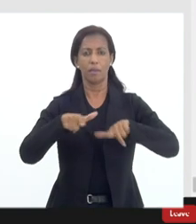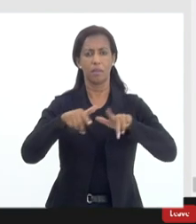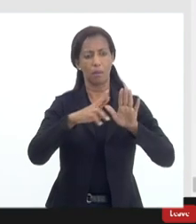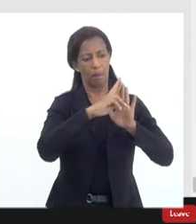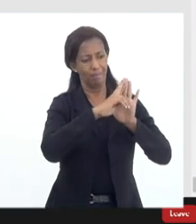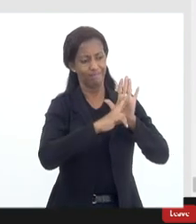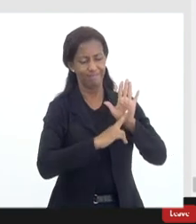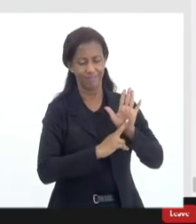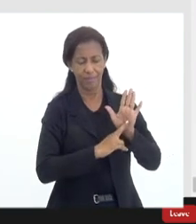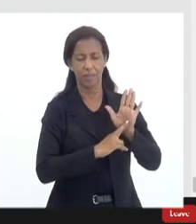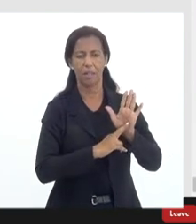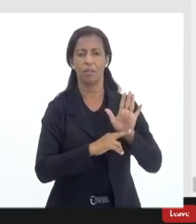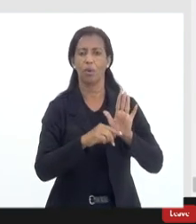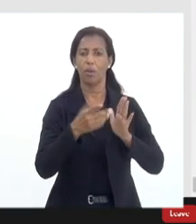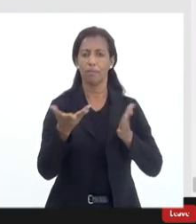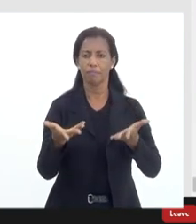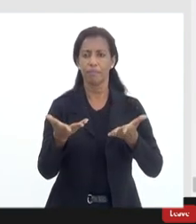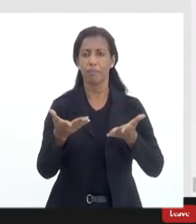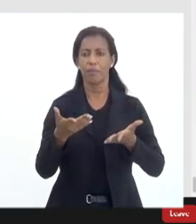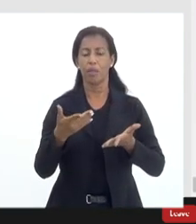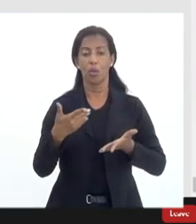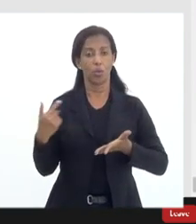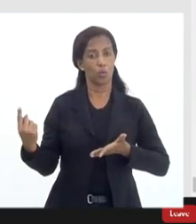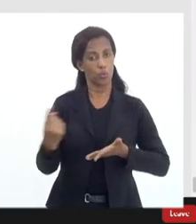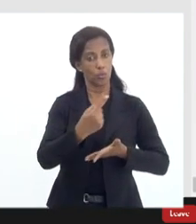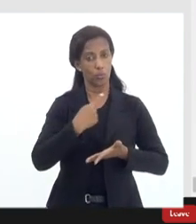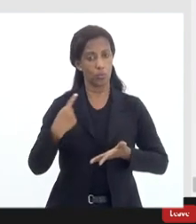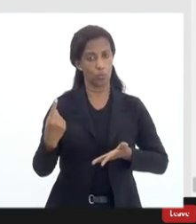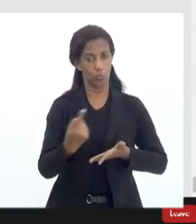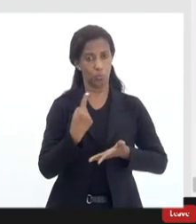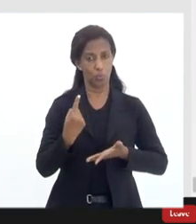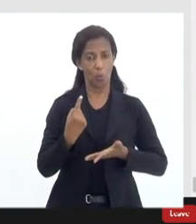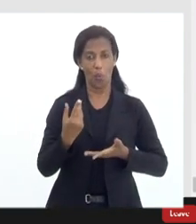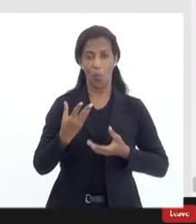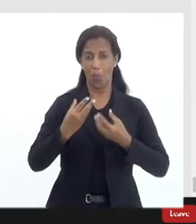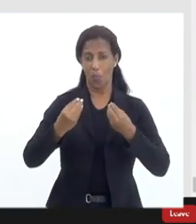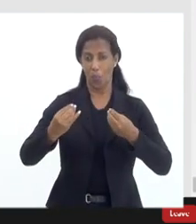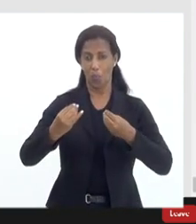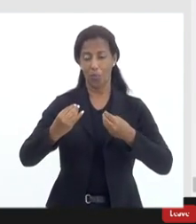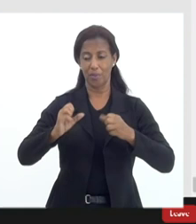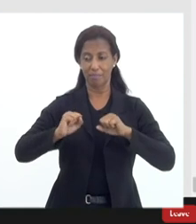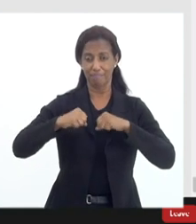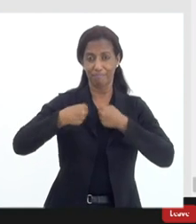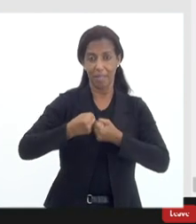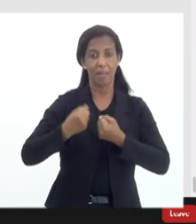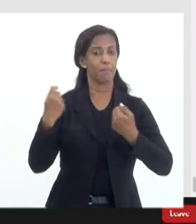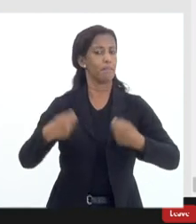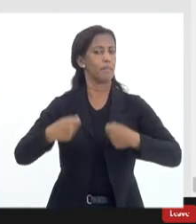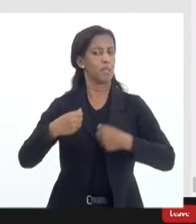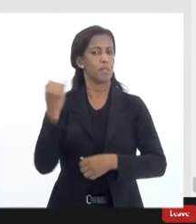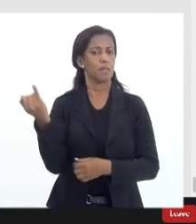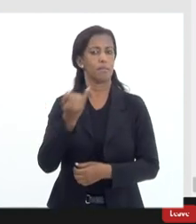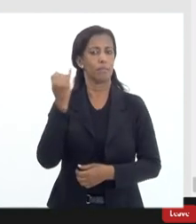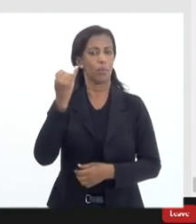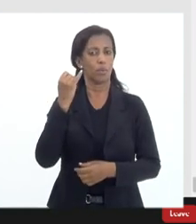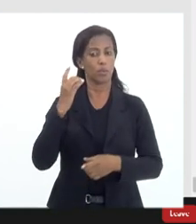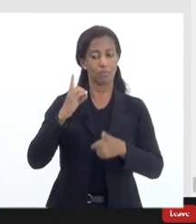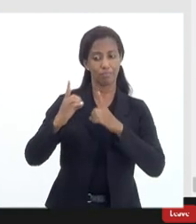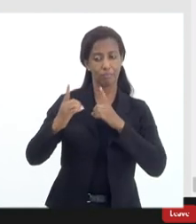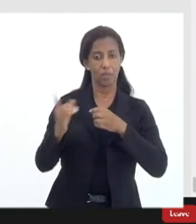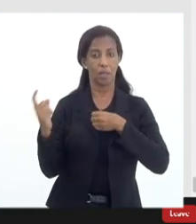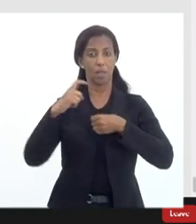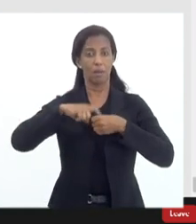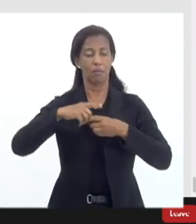relatório foi algo que nos moveu, né, que demandou muita energia, que a gente considera que é muito importante para esse debate sobre